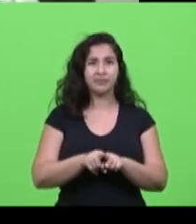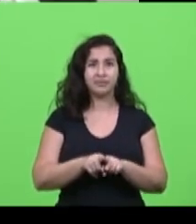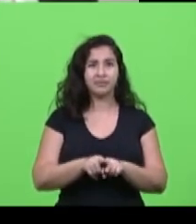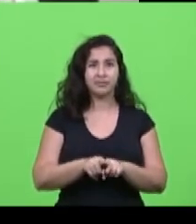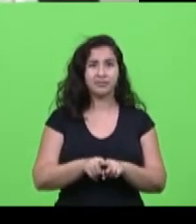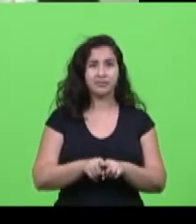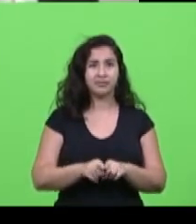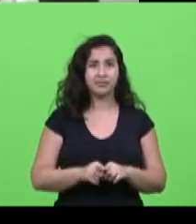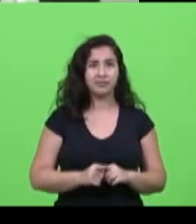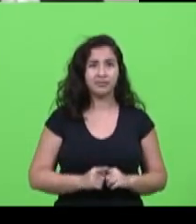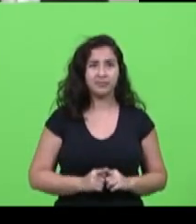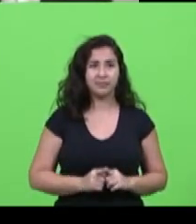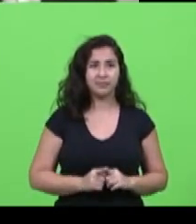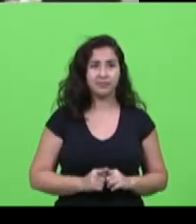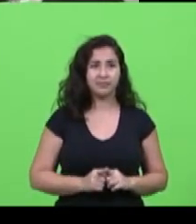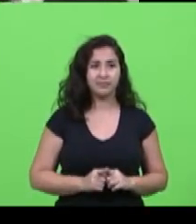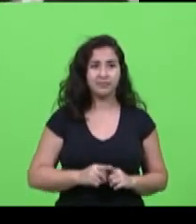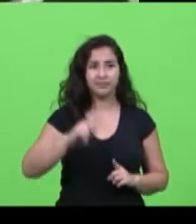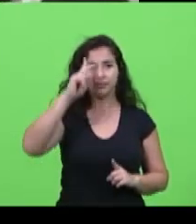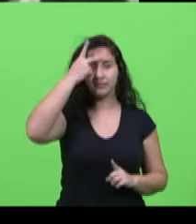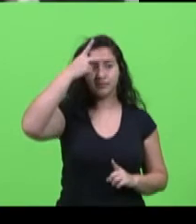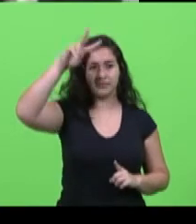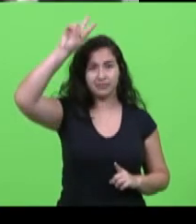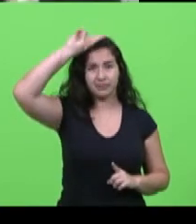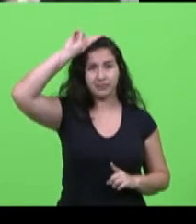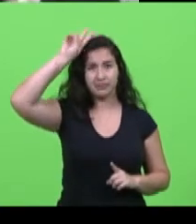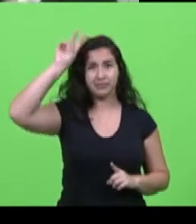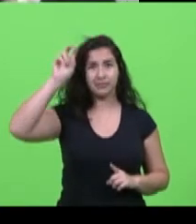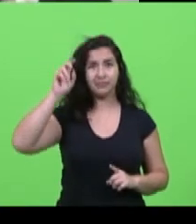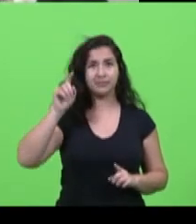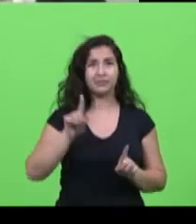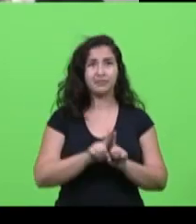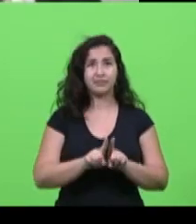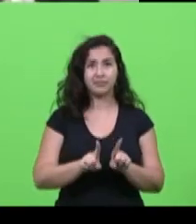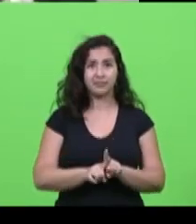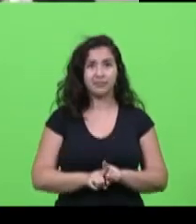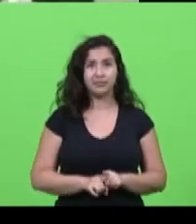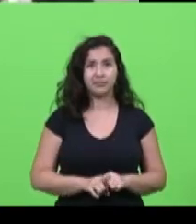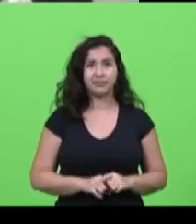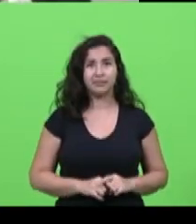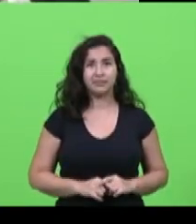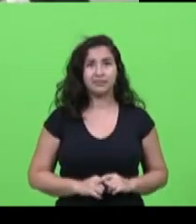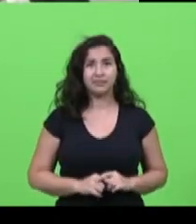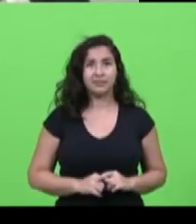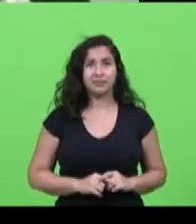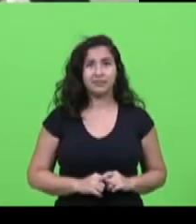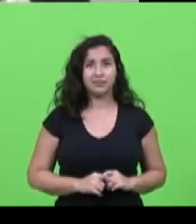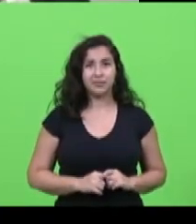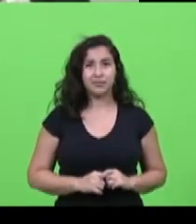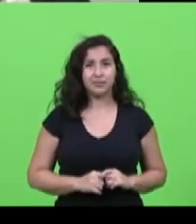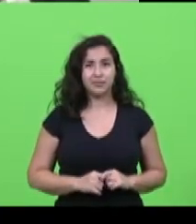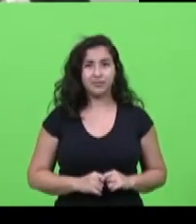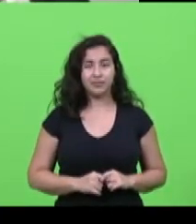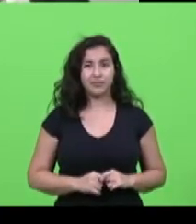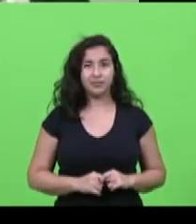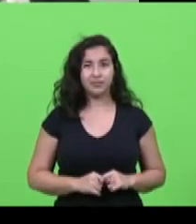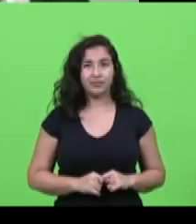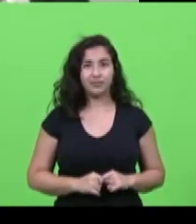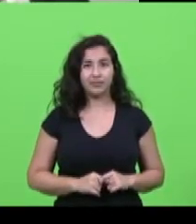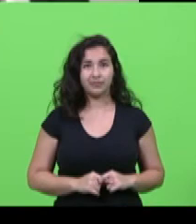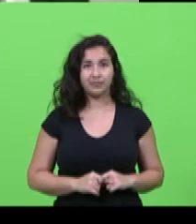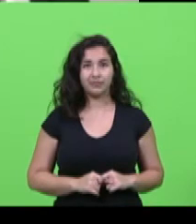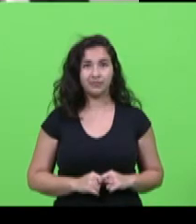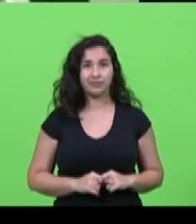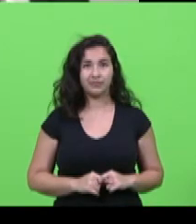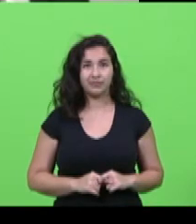Vicente Carpinho também, senhor presidente. Eu lamento que eu sou presidente e não posso acompanhá-la nessa. Mas é só nessa questão. Me